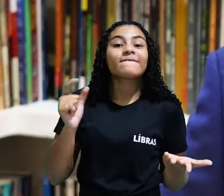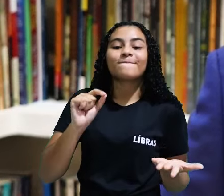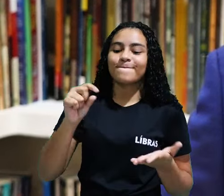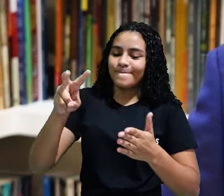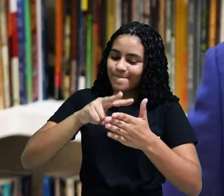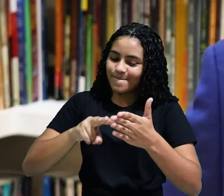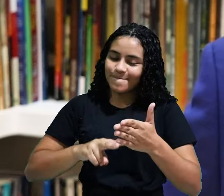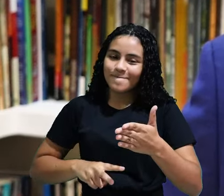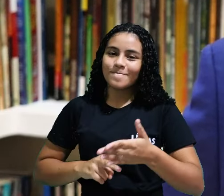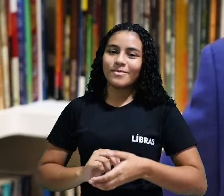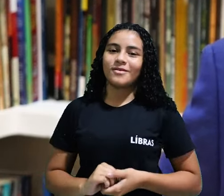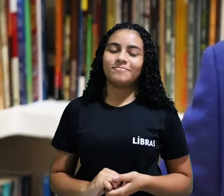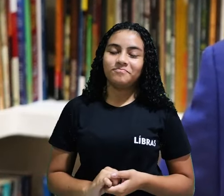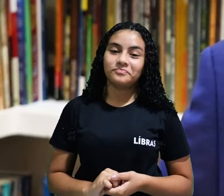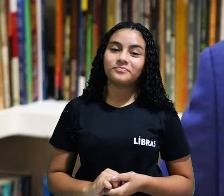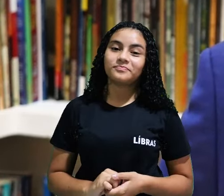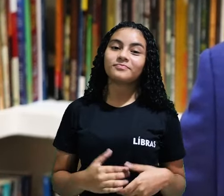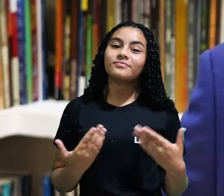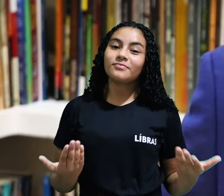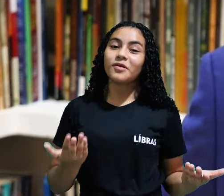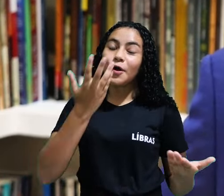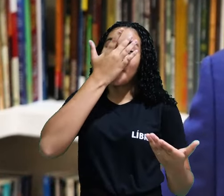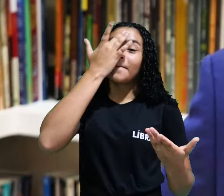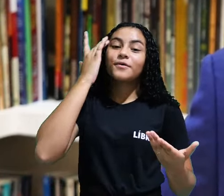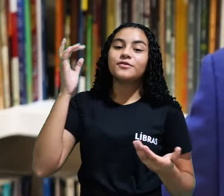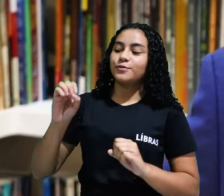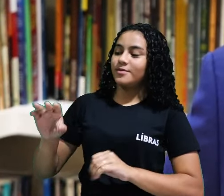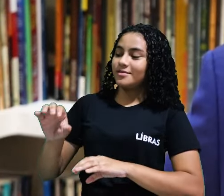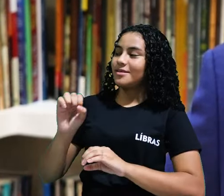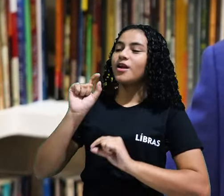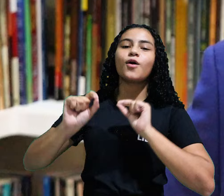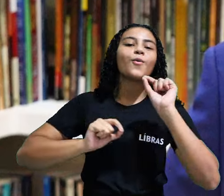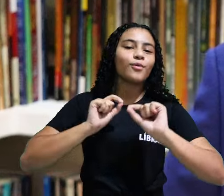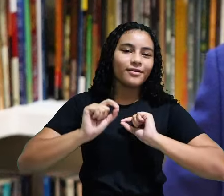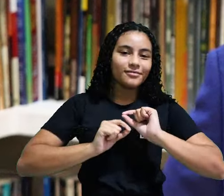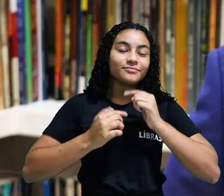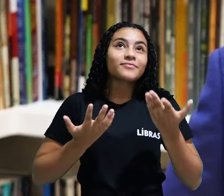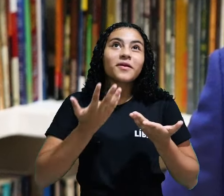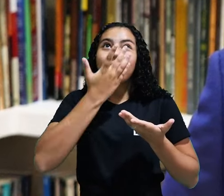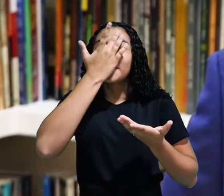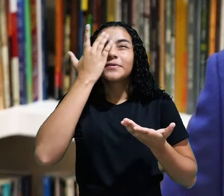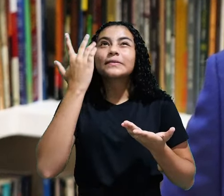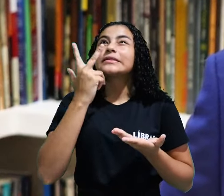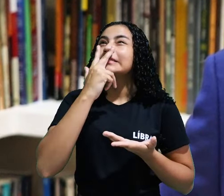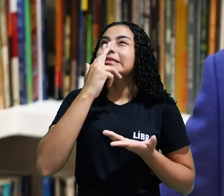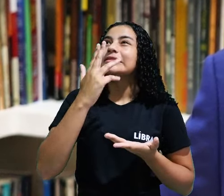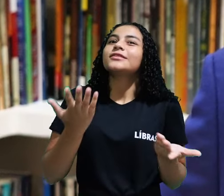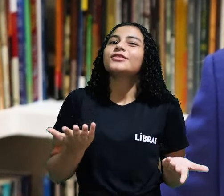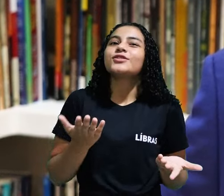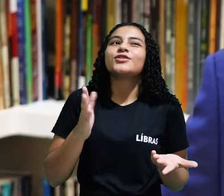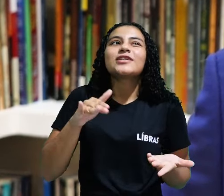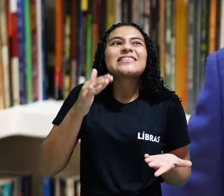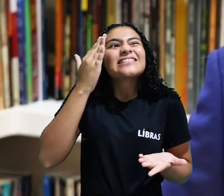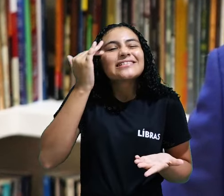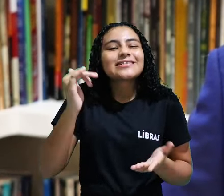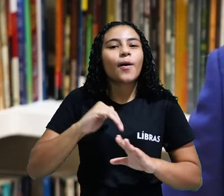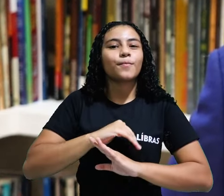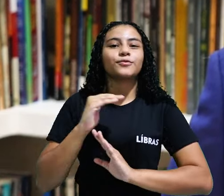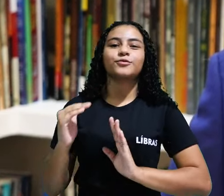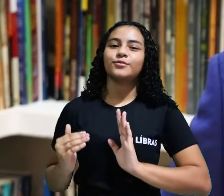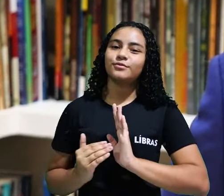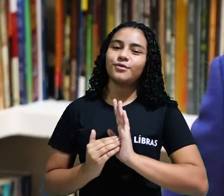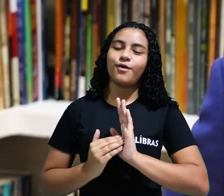uma leitura. O oposto de uma pessoa ensinável é aquela que acha que já sabe tudo.